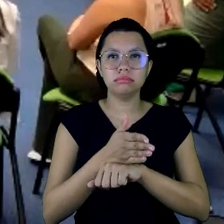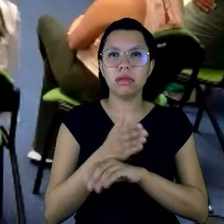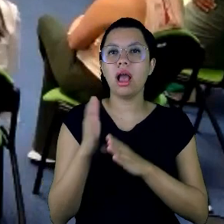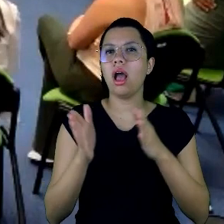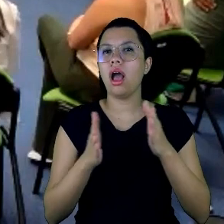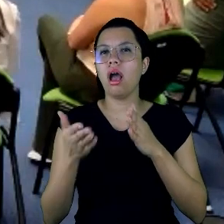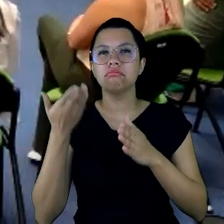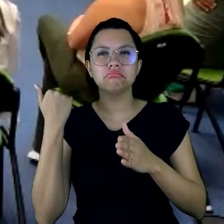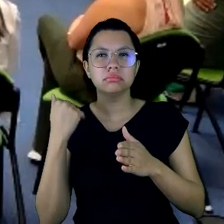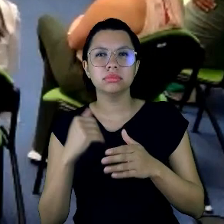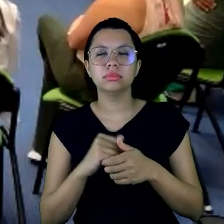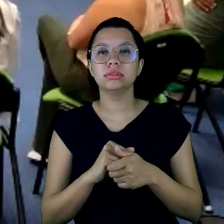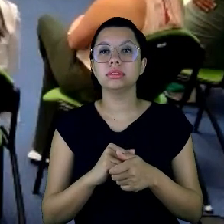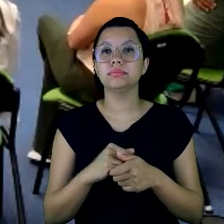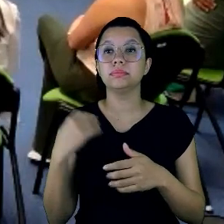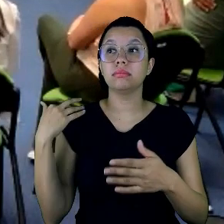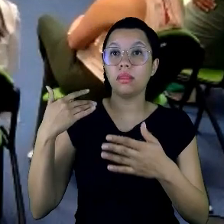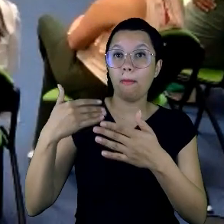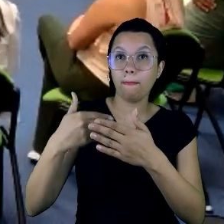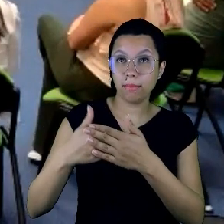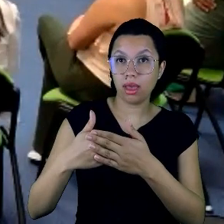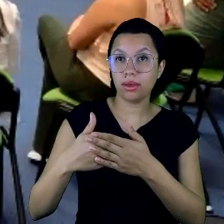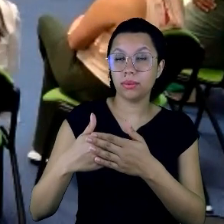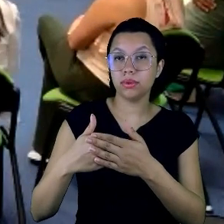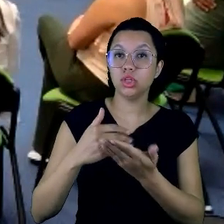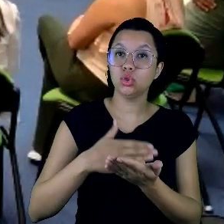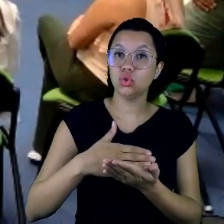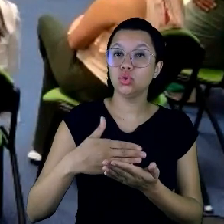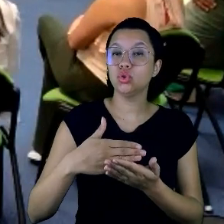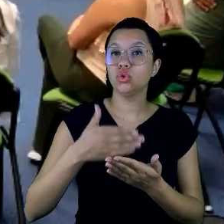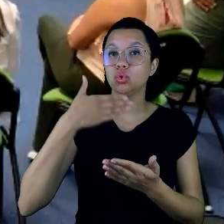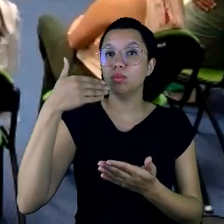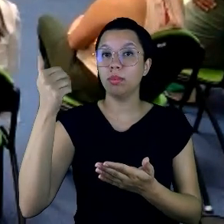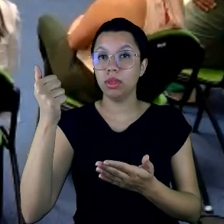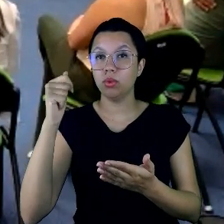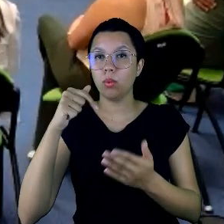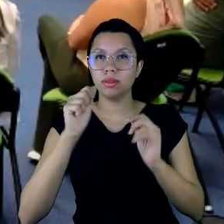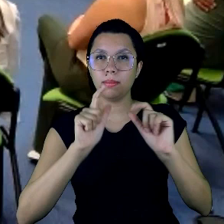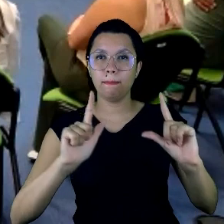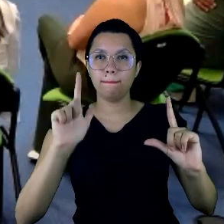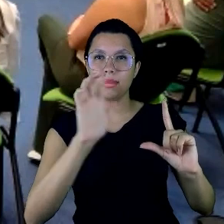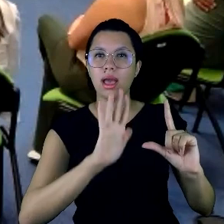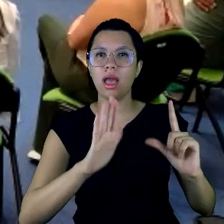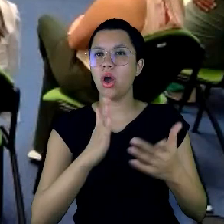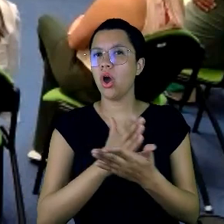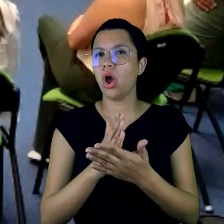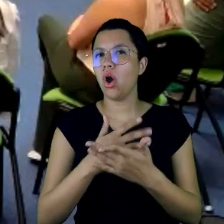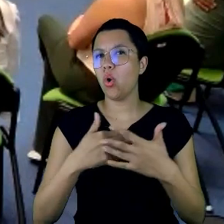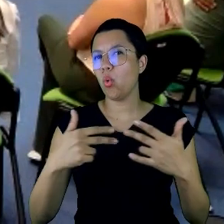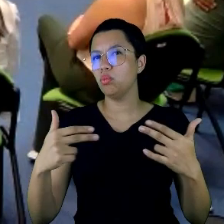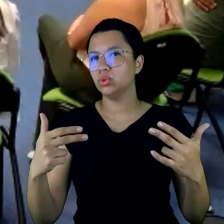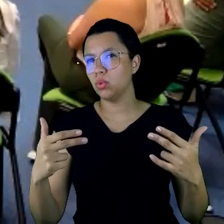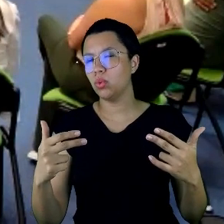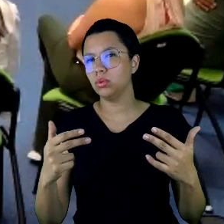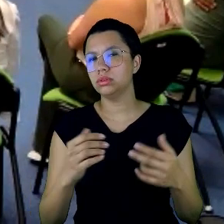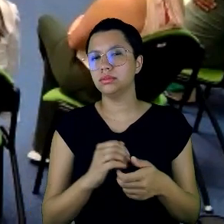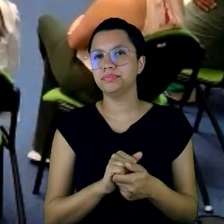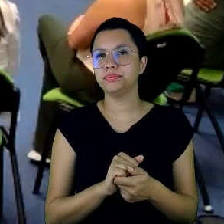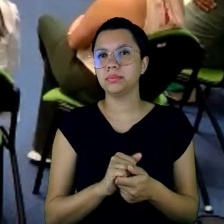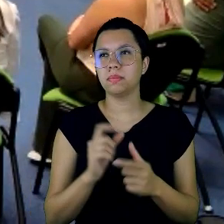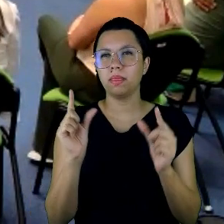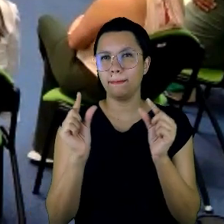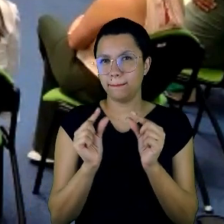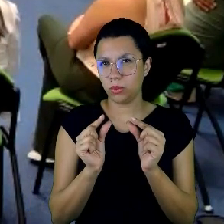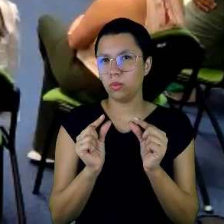na época, e a gente, desde então, a gente melhorou nesse painel algumas coisas,